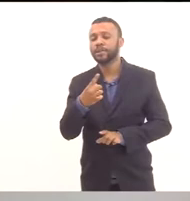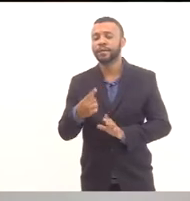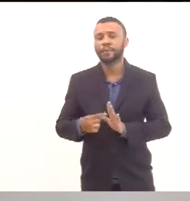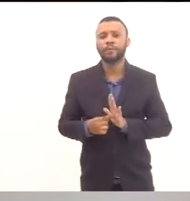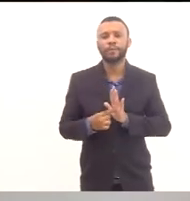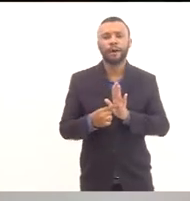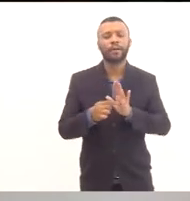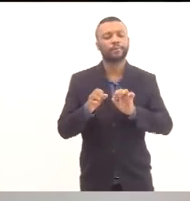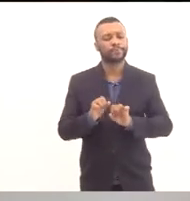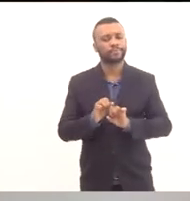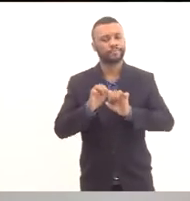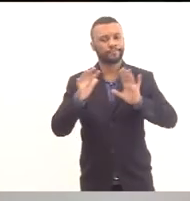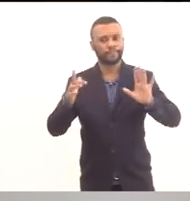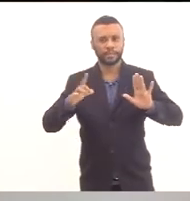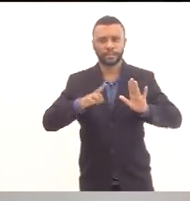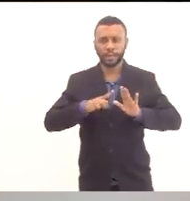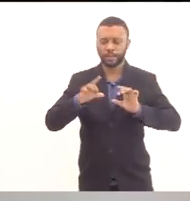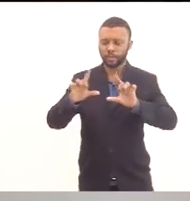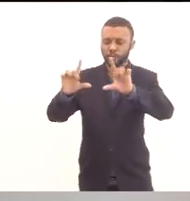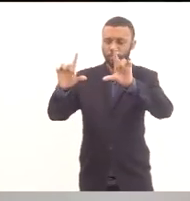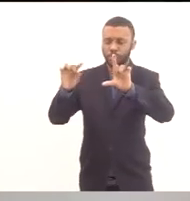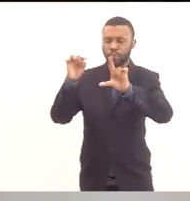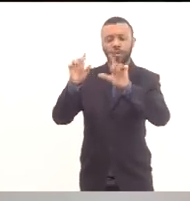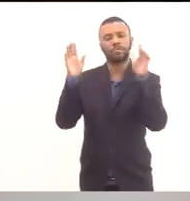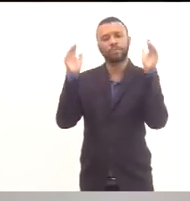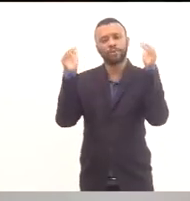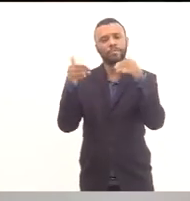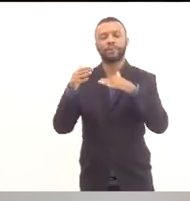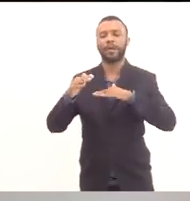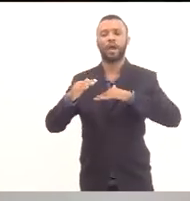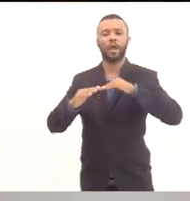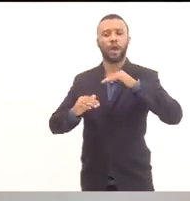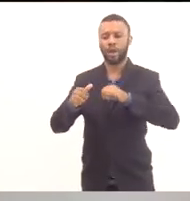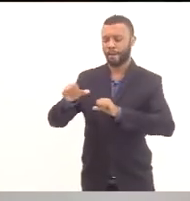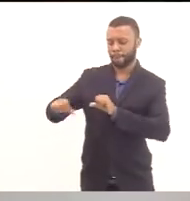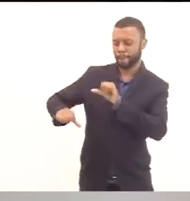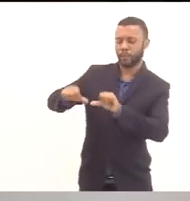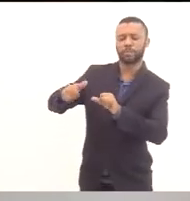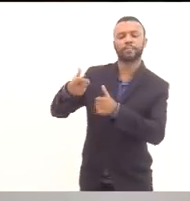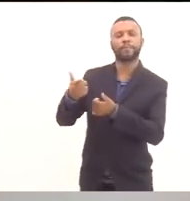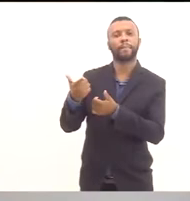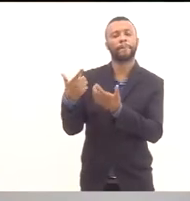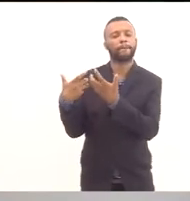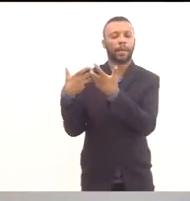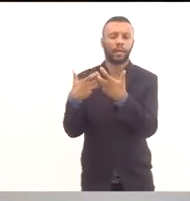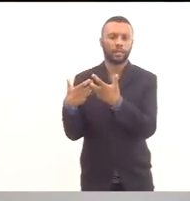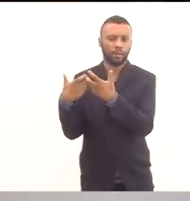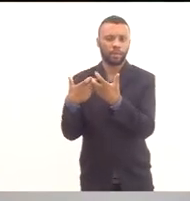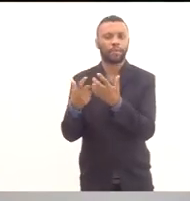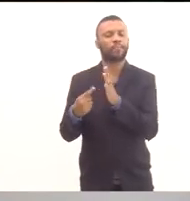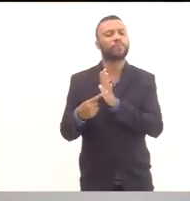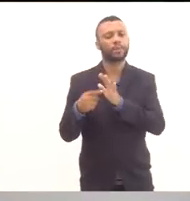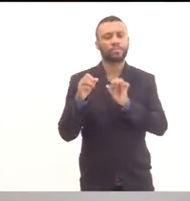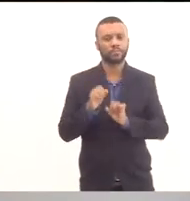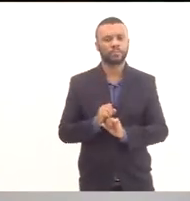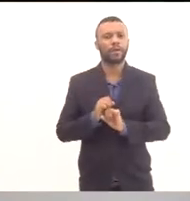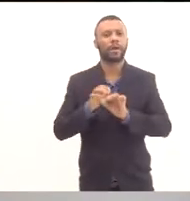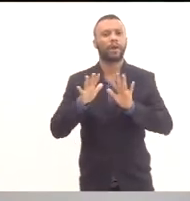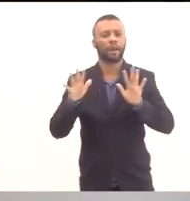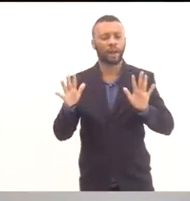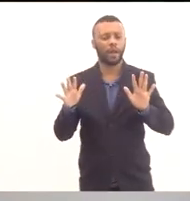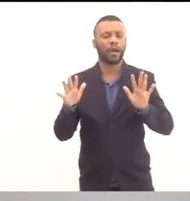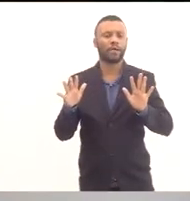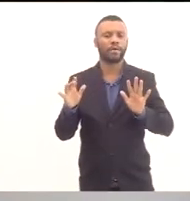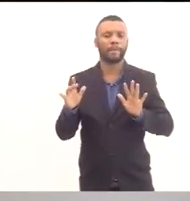Transparência Onde existe uma seção específica do Rio que monstro em Petrópolis Ju eu esteja muito claro para todo mundo